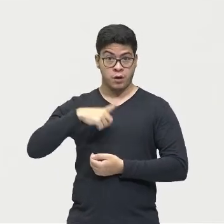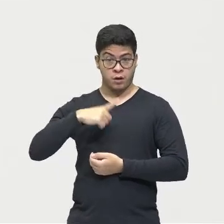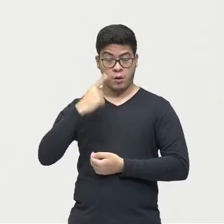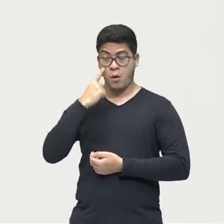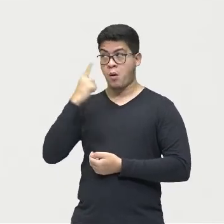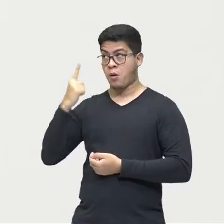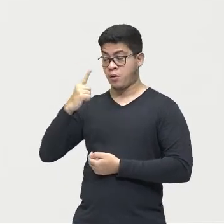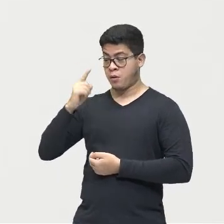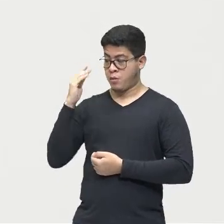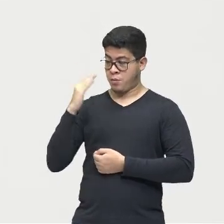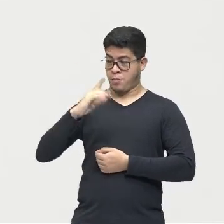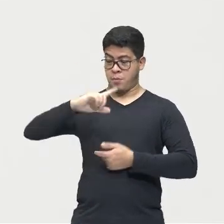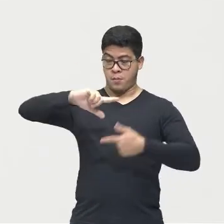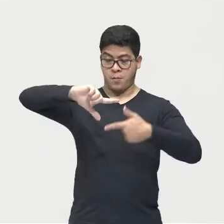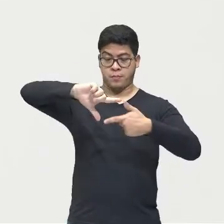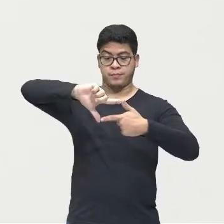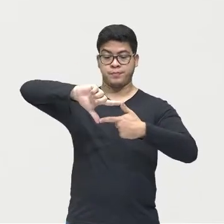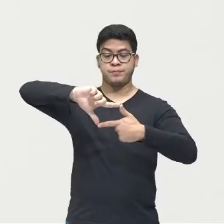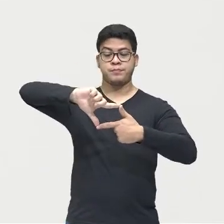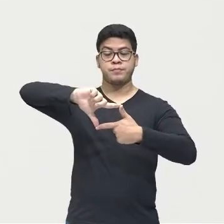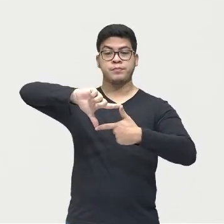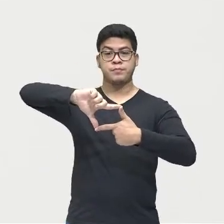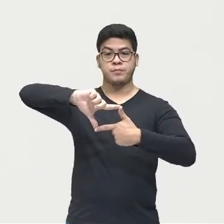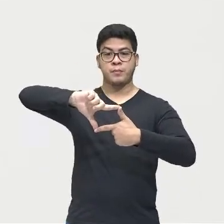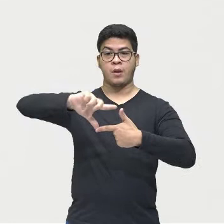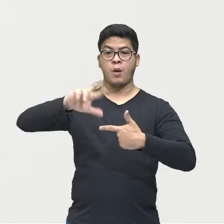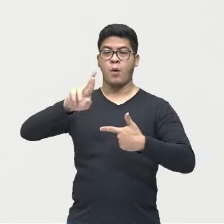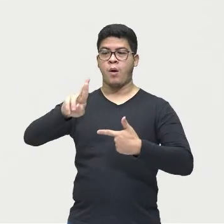nós estamos referindo a esses dois lados aqui, ó.